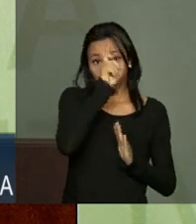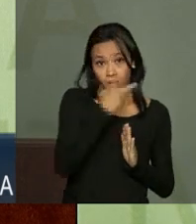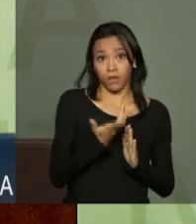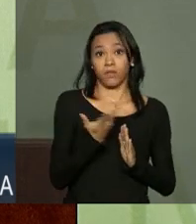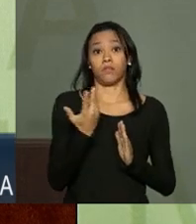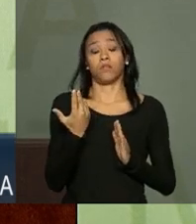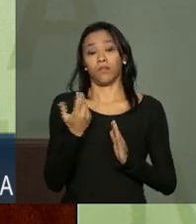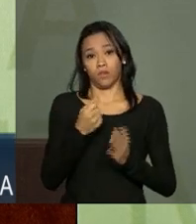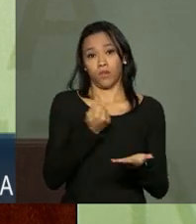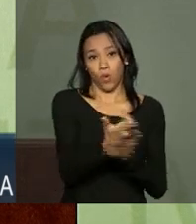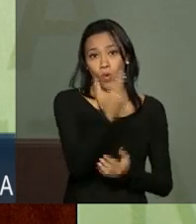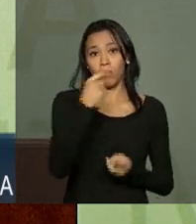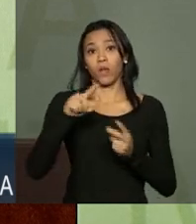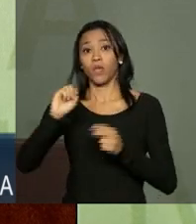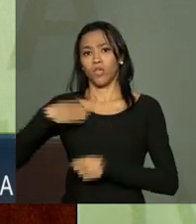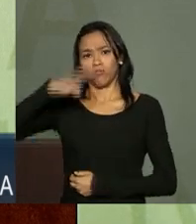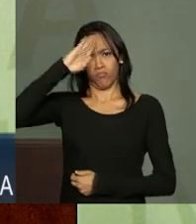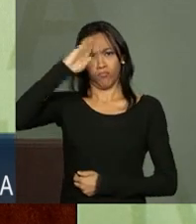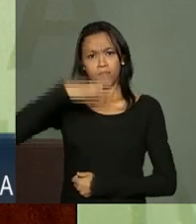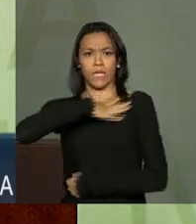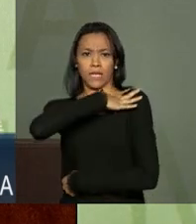de unidades das Forças Armadas.